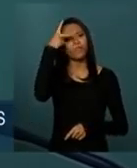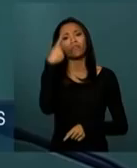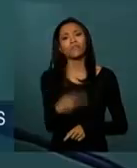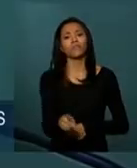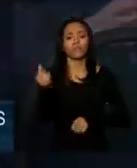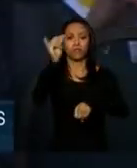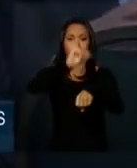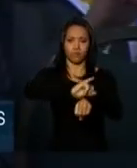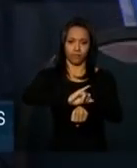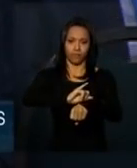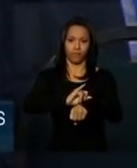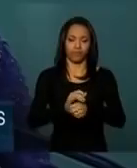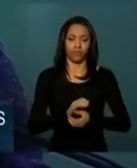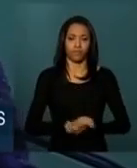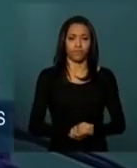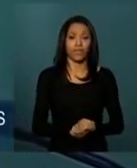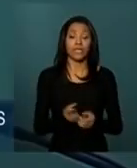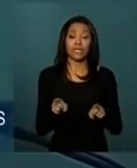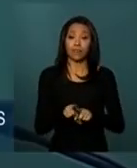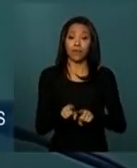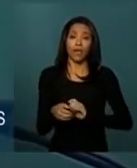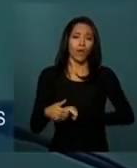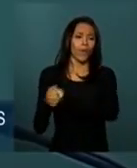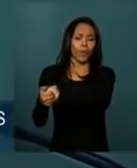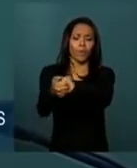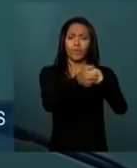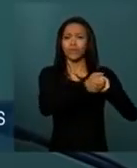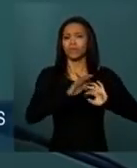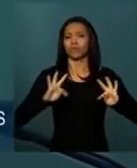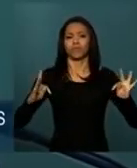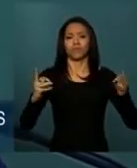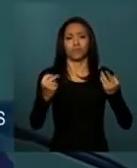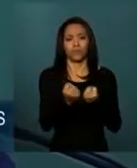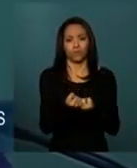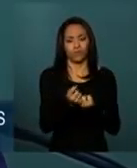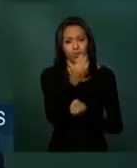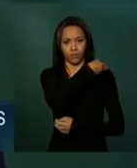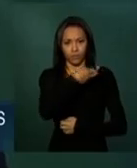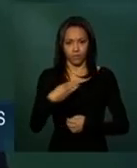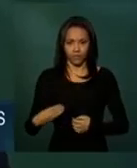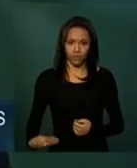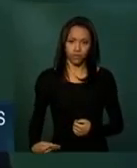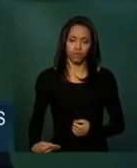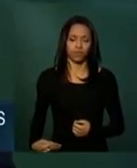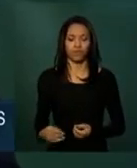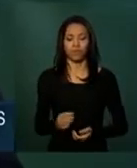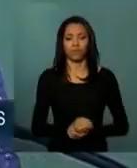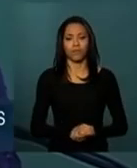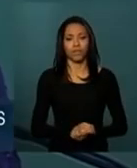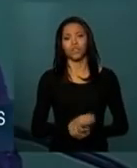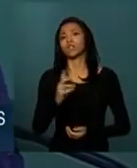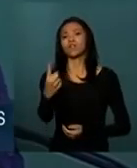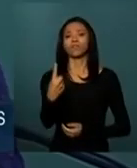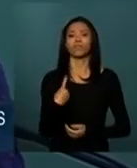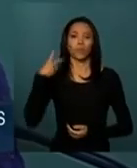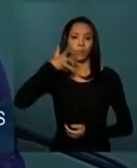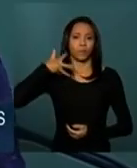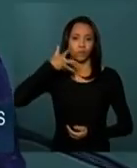Filho. Cumprimento todos os ministros que usaram da palavra